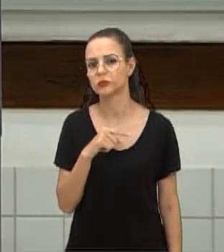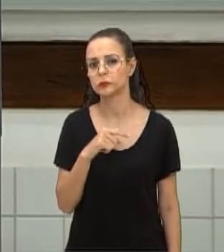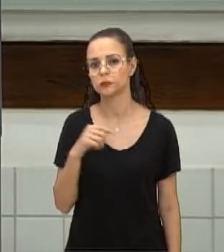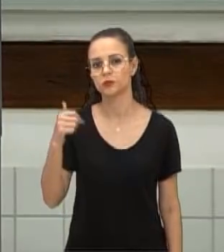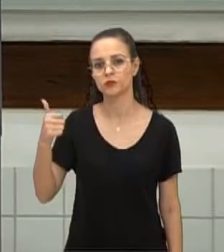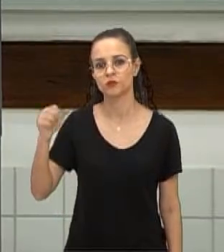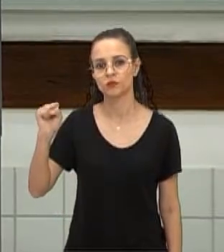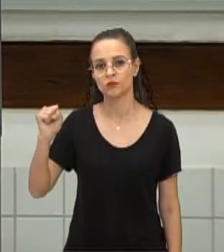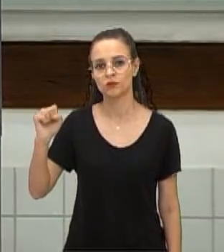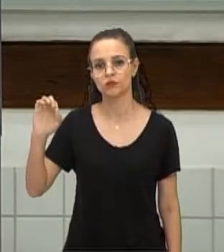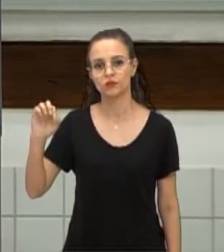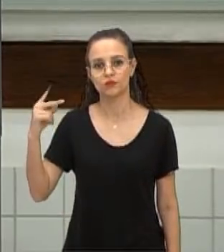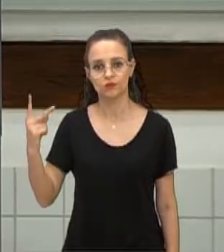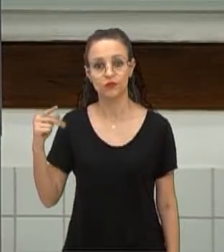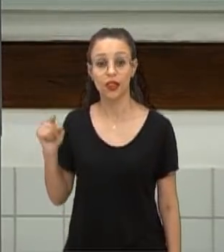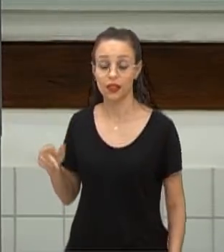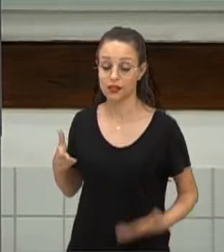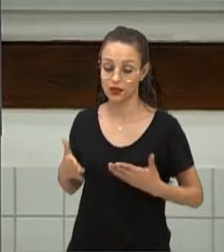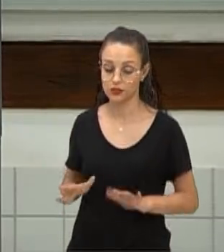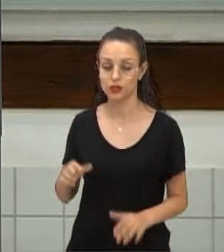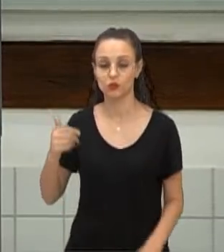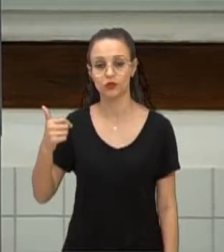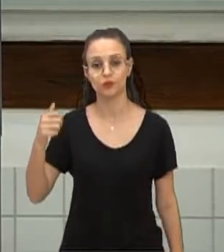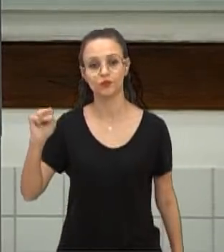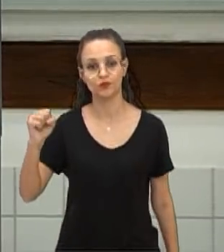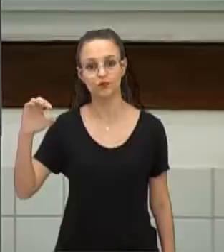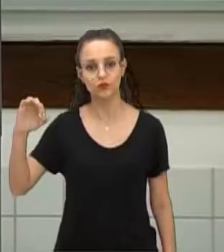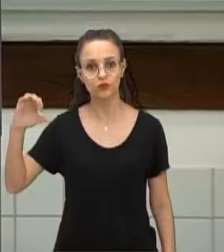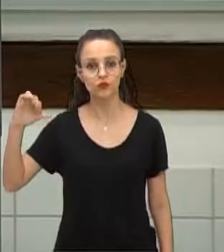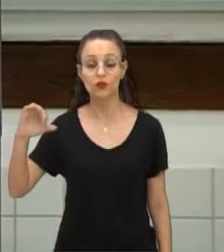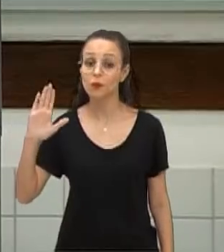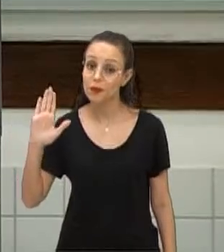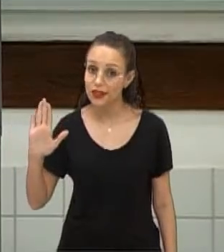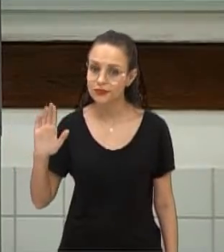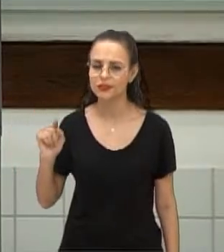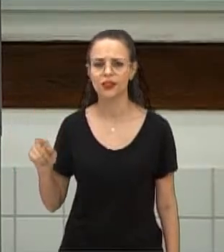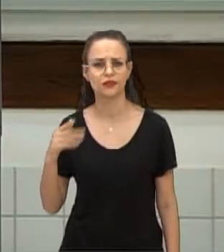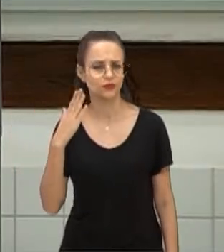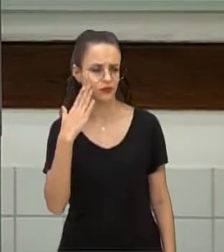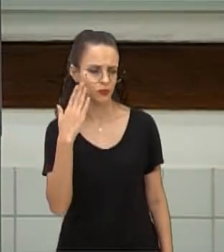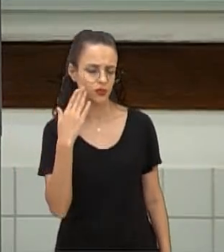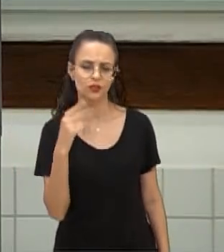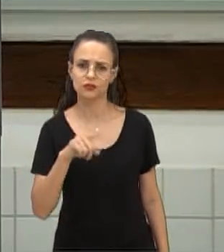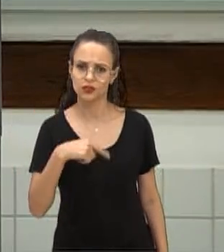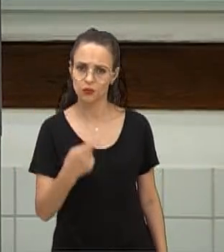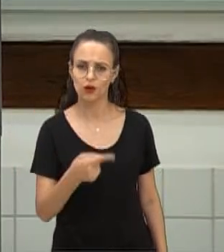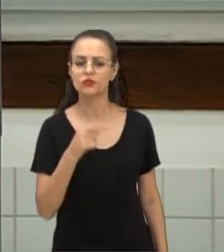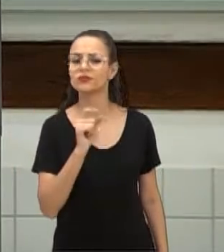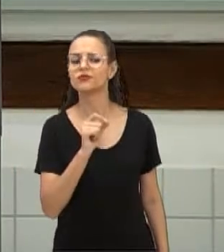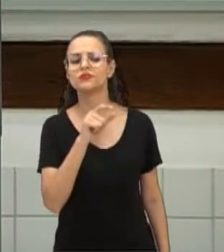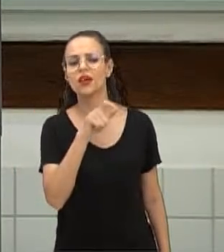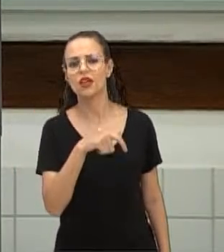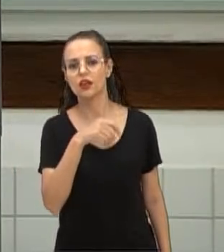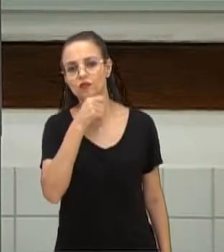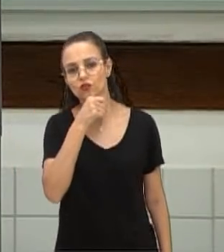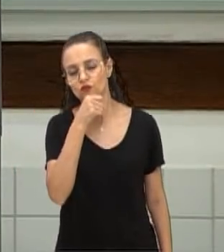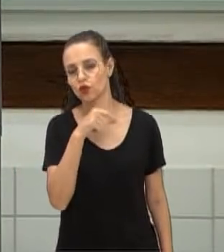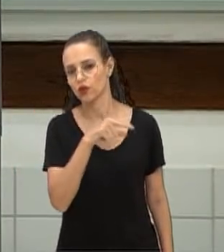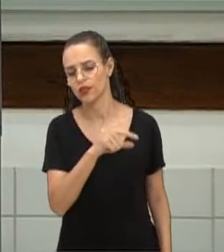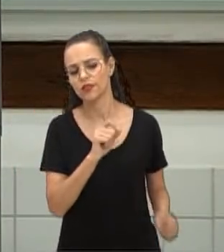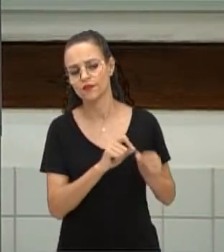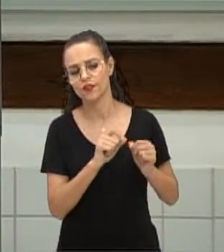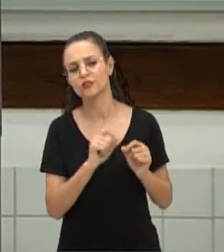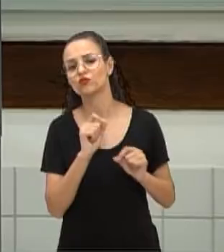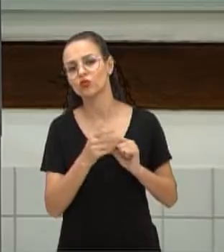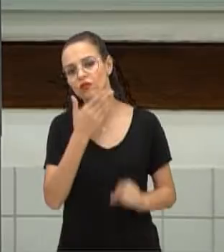faleceu em 1802 e ele nasceu em 1809. Mas ele ficou sabendo posteriormente quem era o seu avô e o que ele